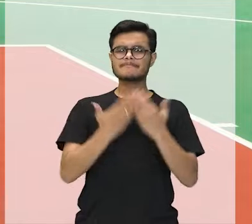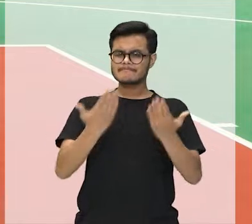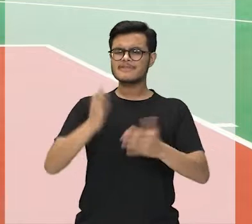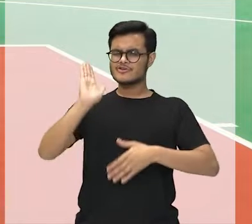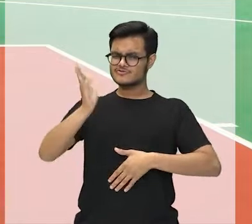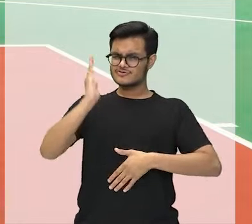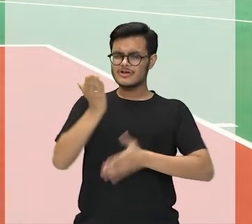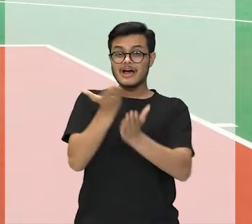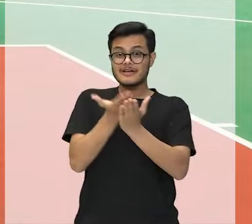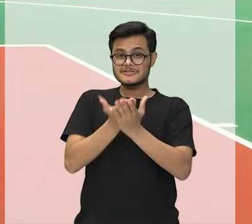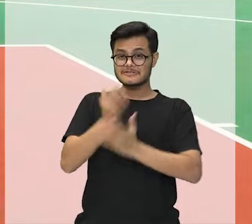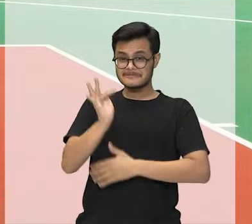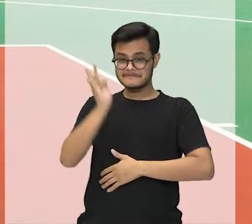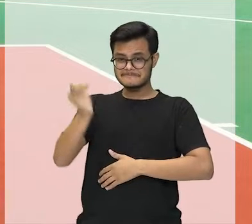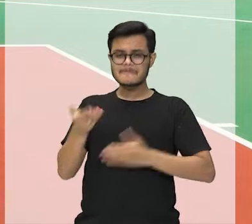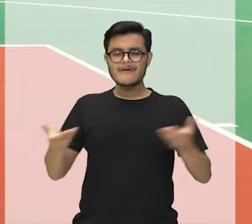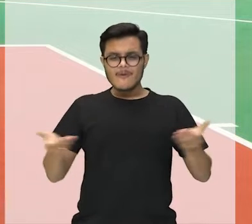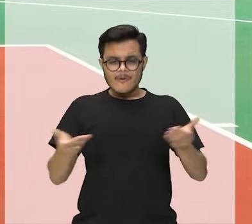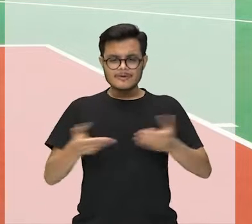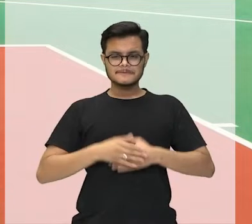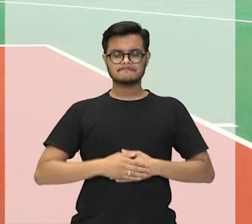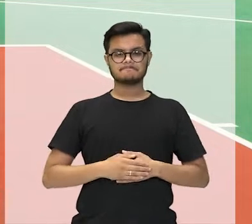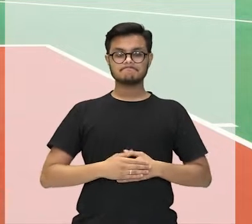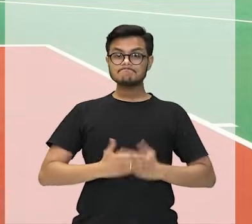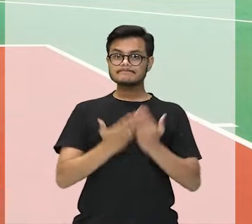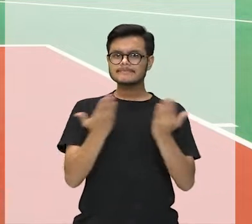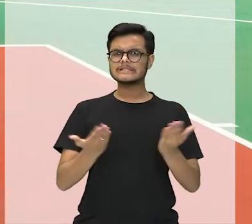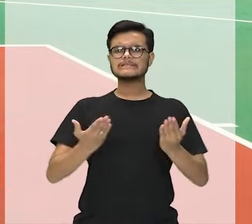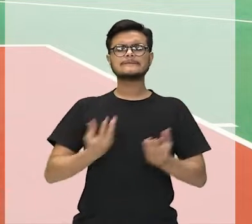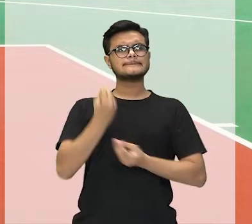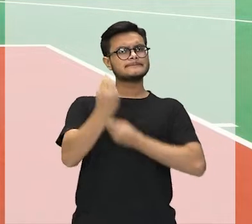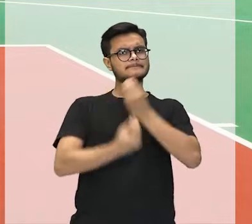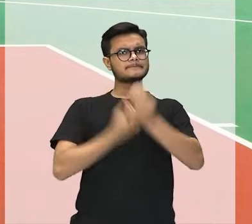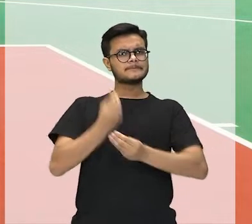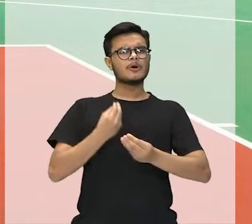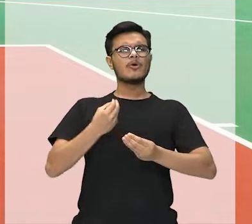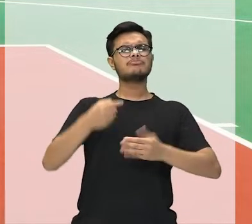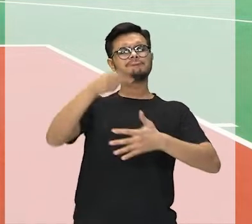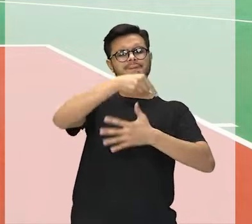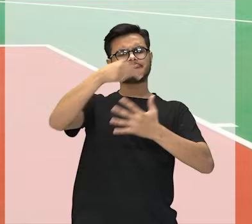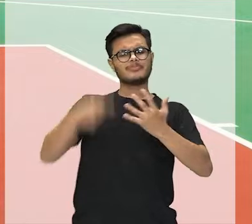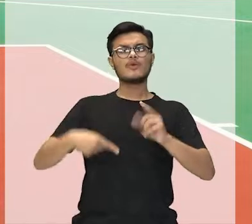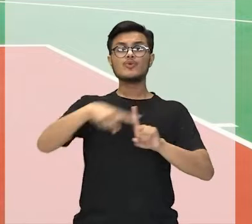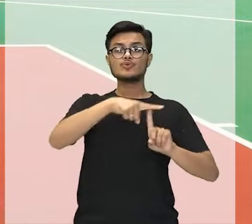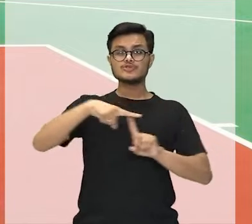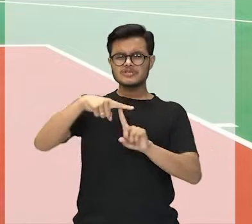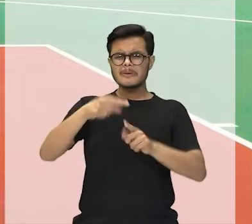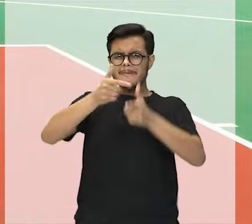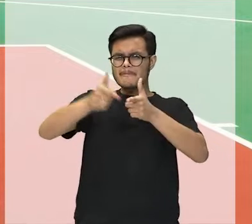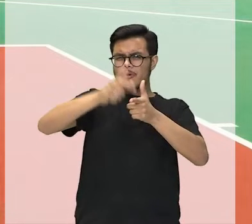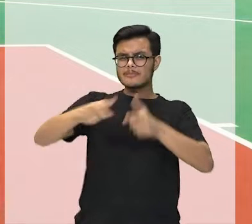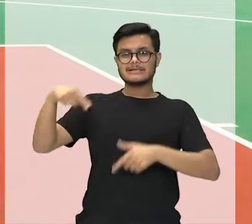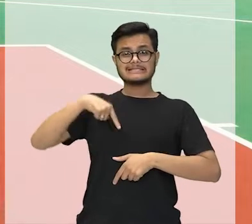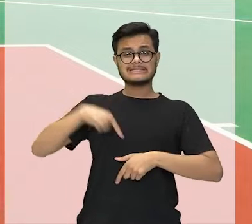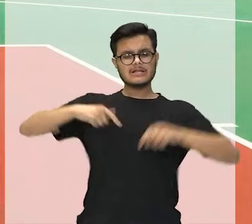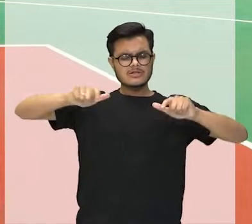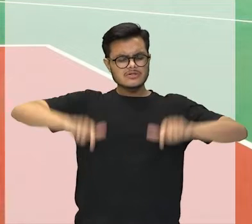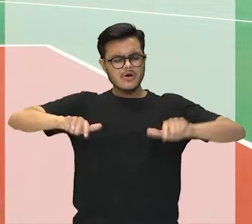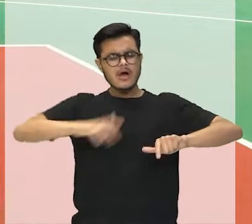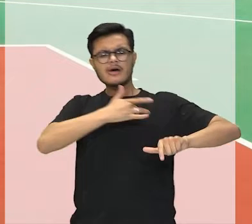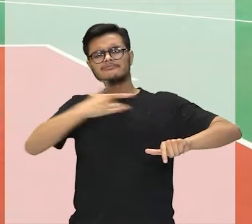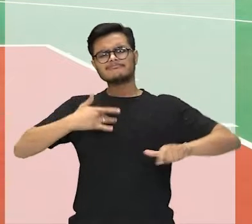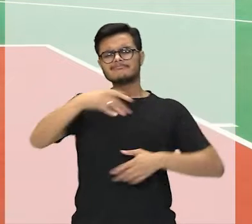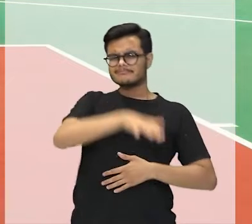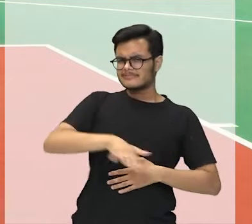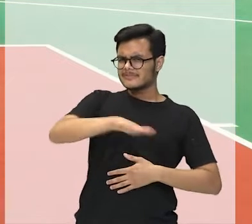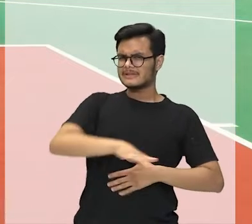iremos estudar no dia de hoje, né? E aí, quais acidentes vocês imaginam que pode acontecer nesse espaço se